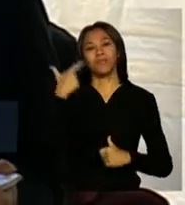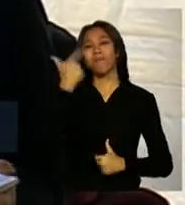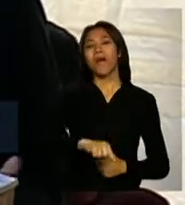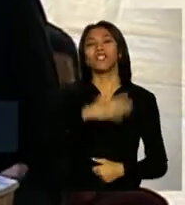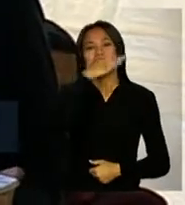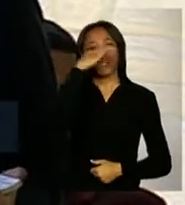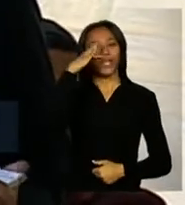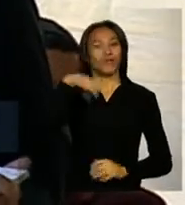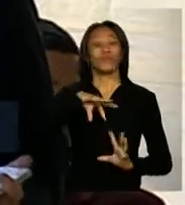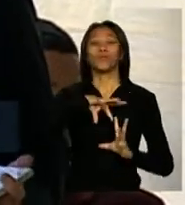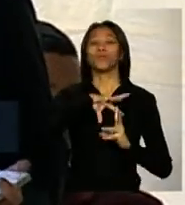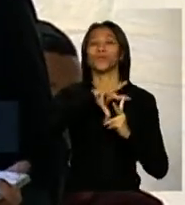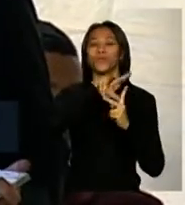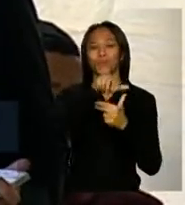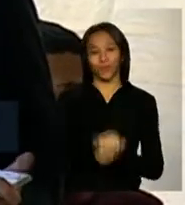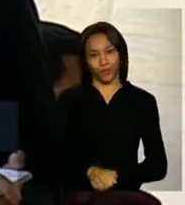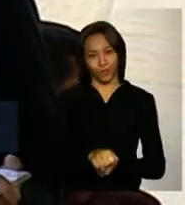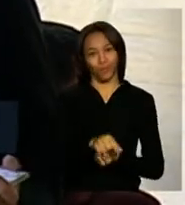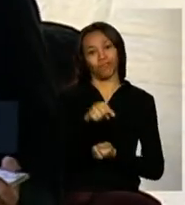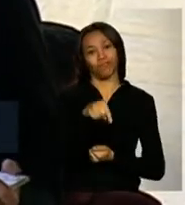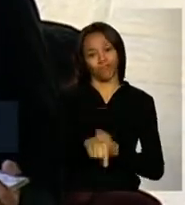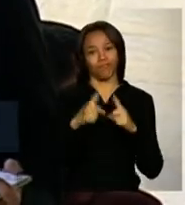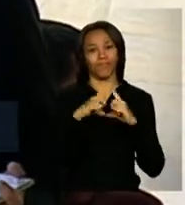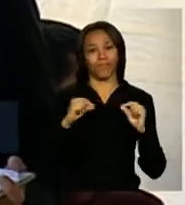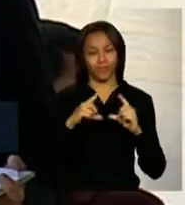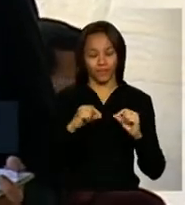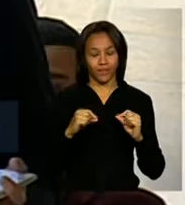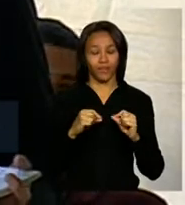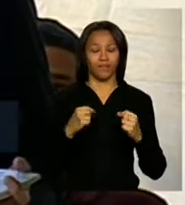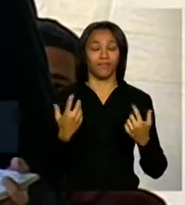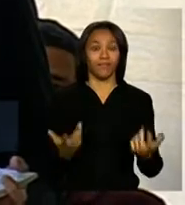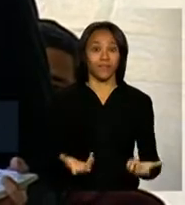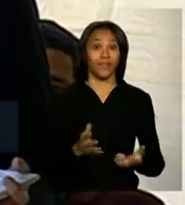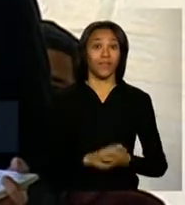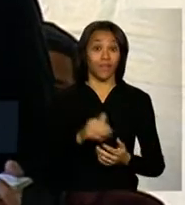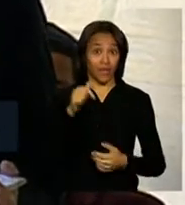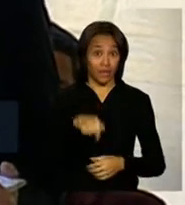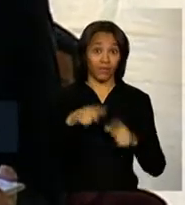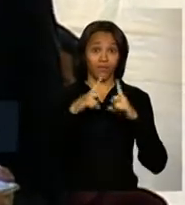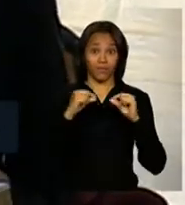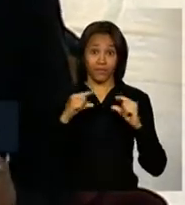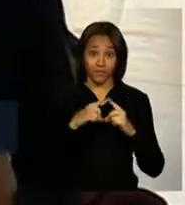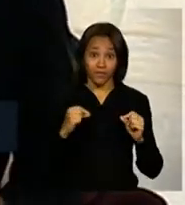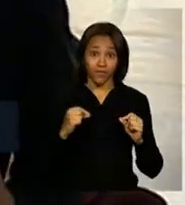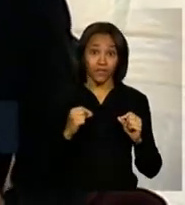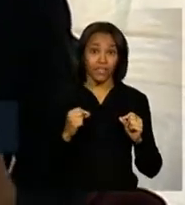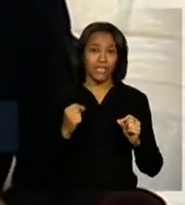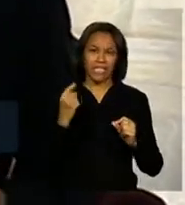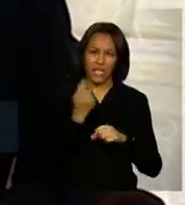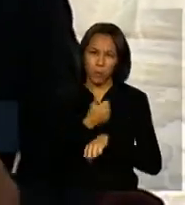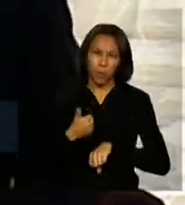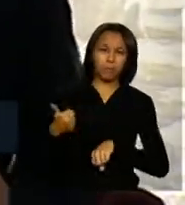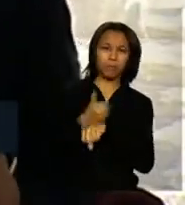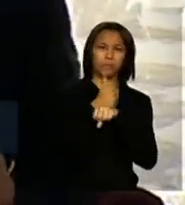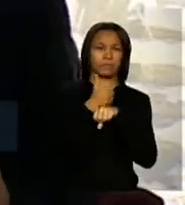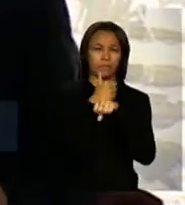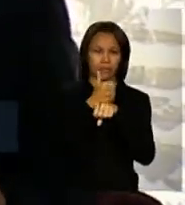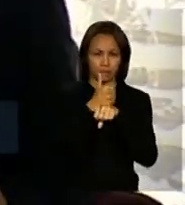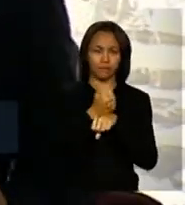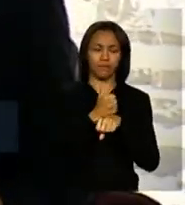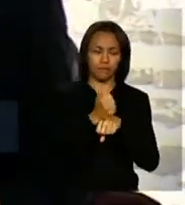cheirosos do mundo de tal maneira que o Distrito Federal que lidera esse processo